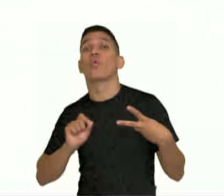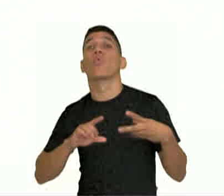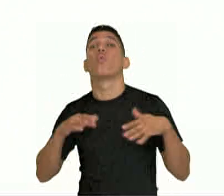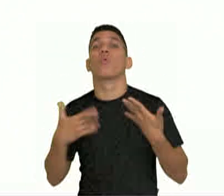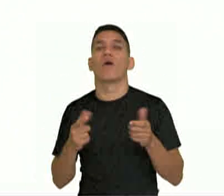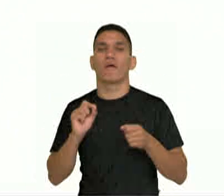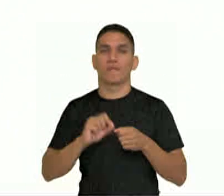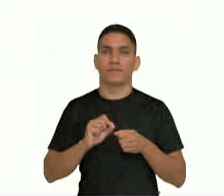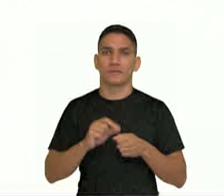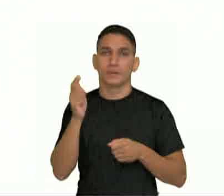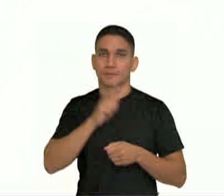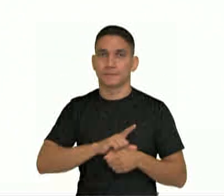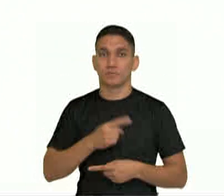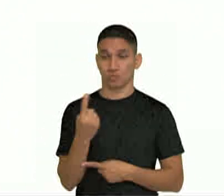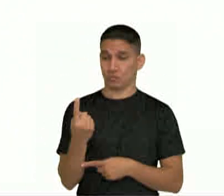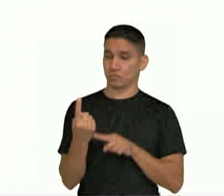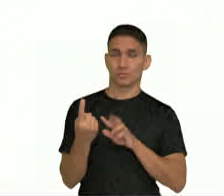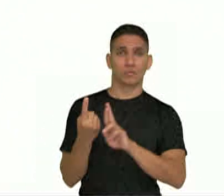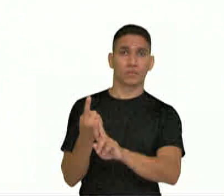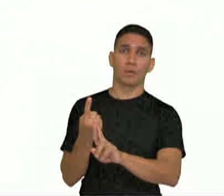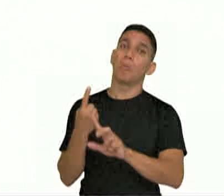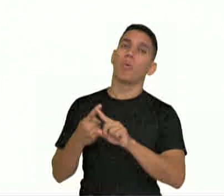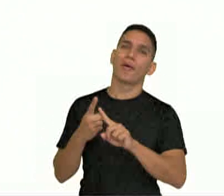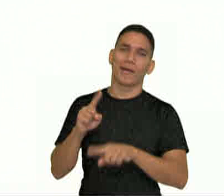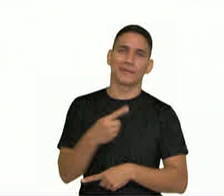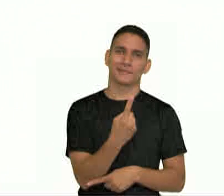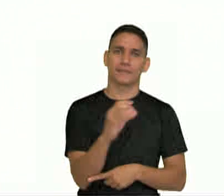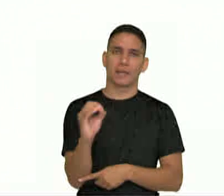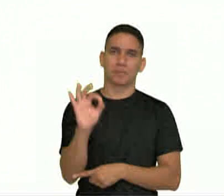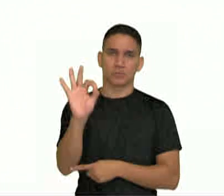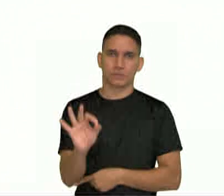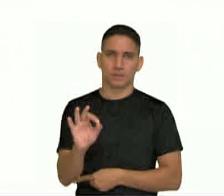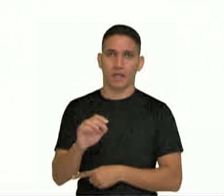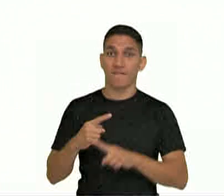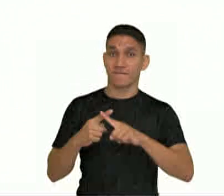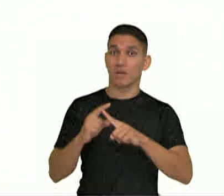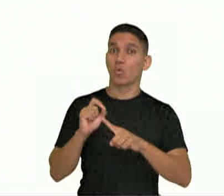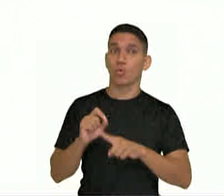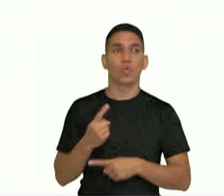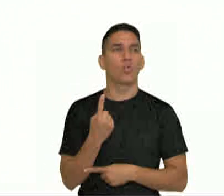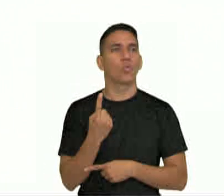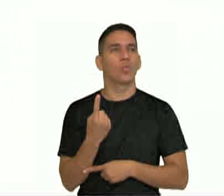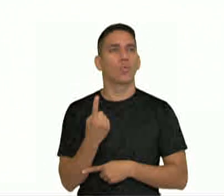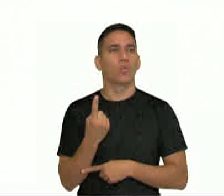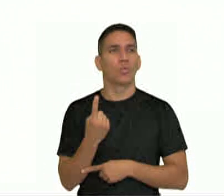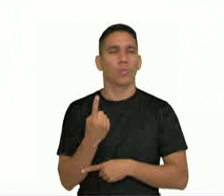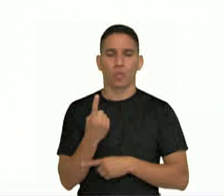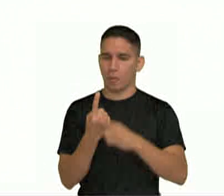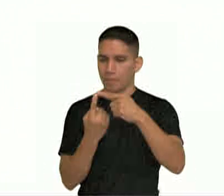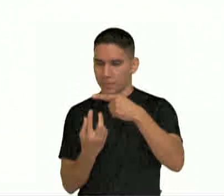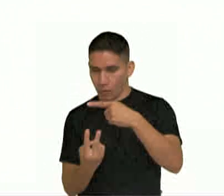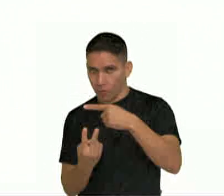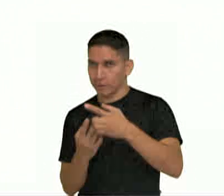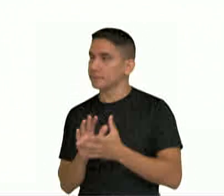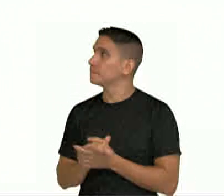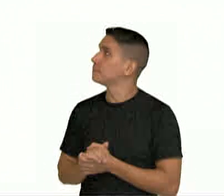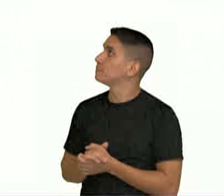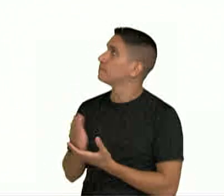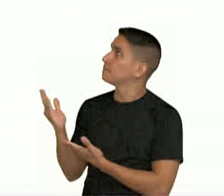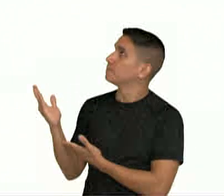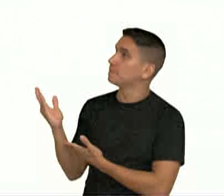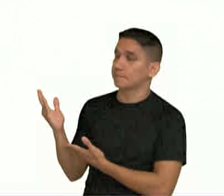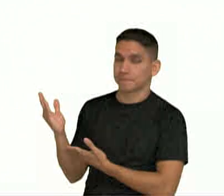dar? 1, porque é 100%, vezes 1 meio do Bzão,